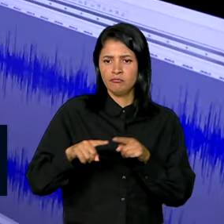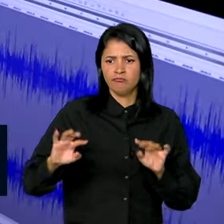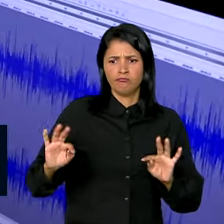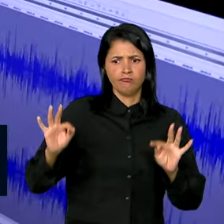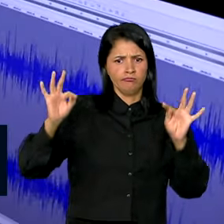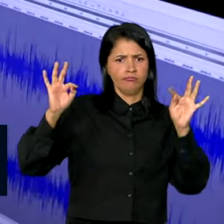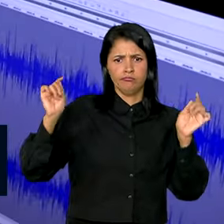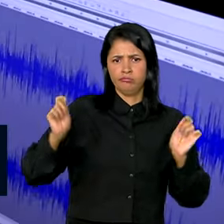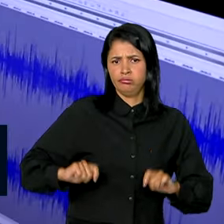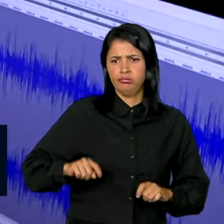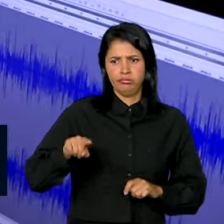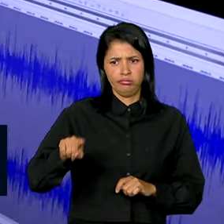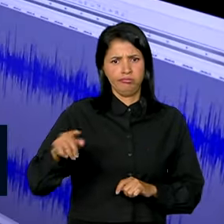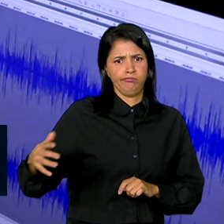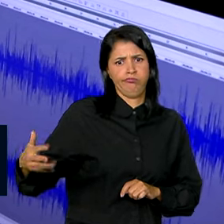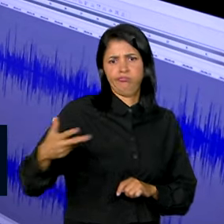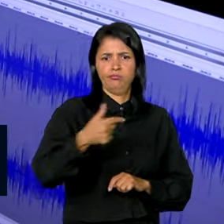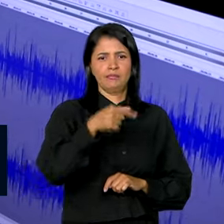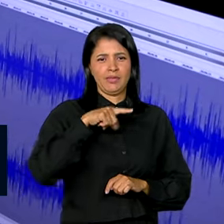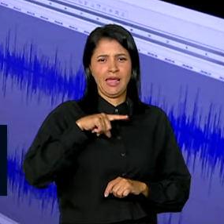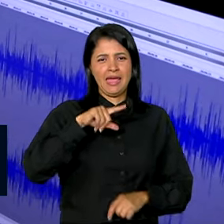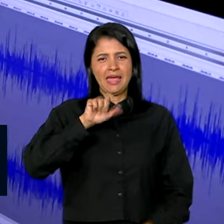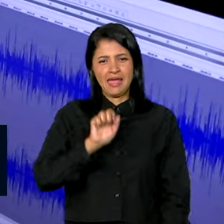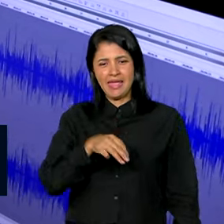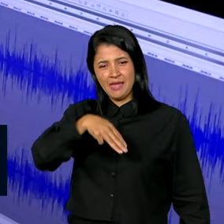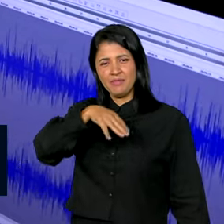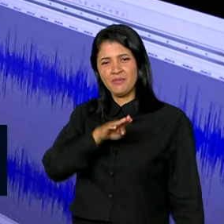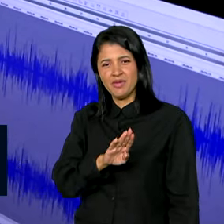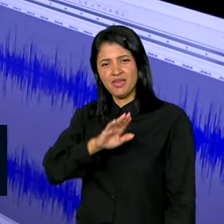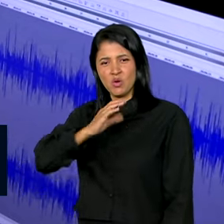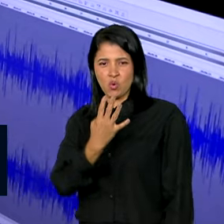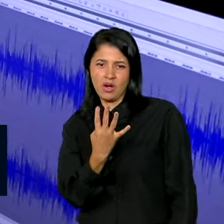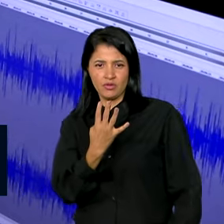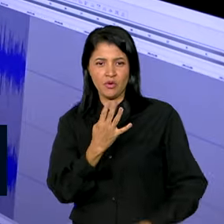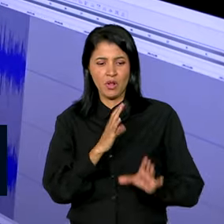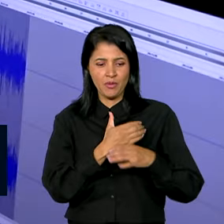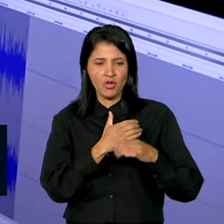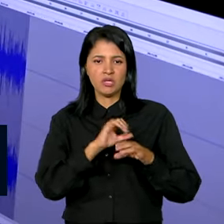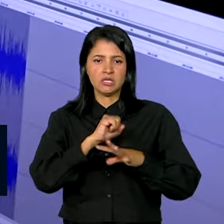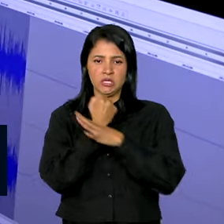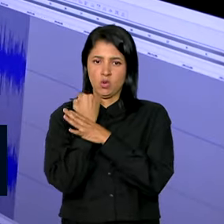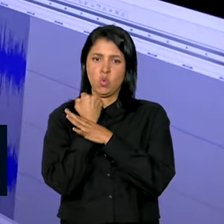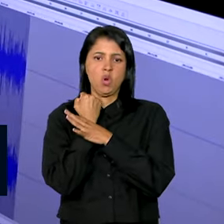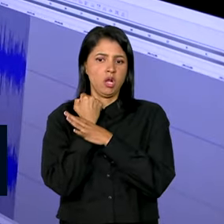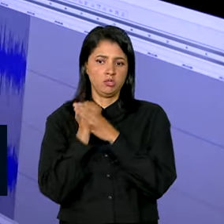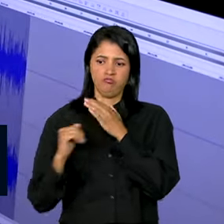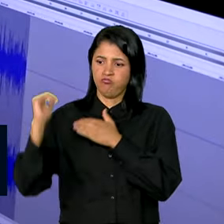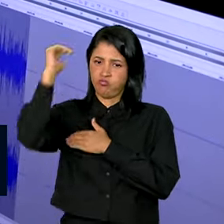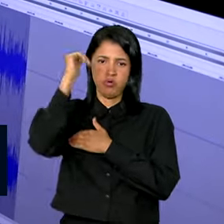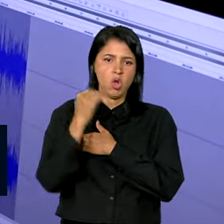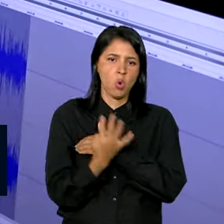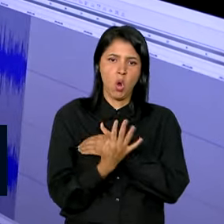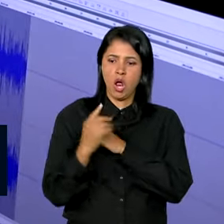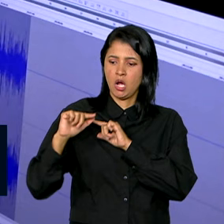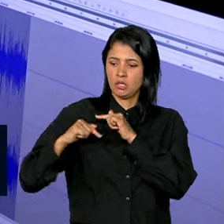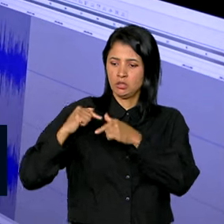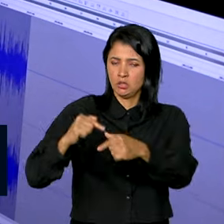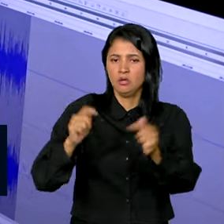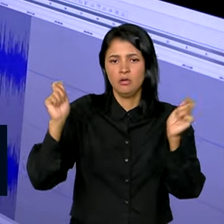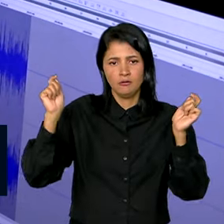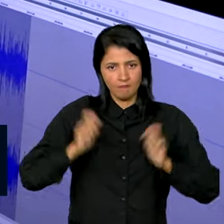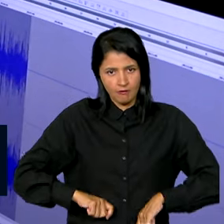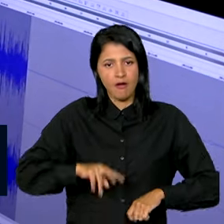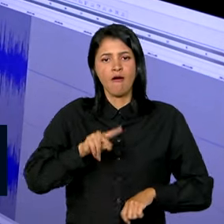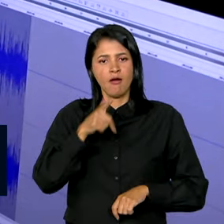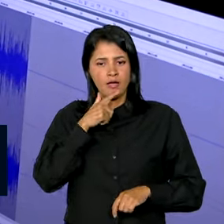sofisticado. Então, tanto é que o NB4, que é o Laboratório de Segurança Máxima de quarta geração, que vai possibilitar